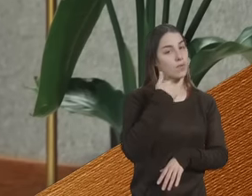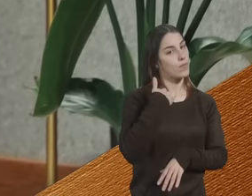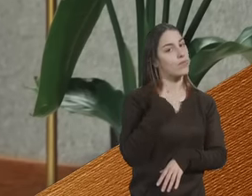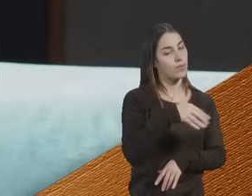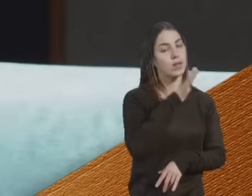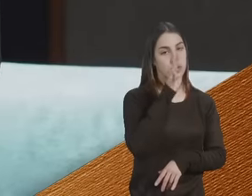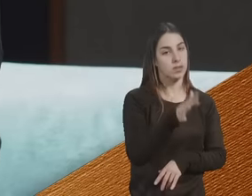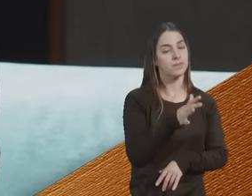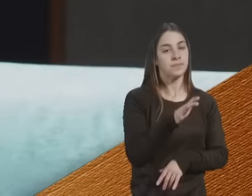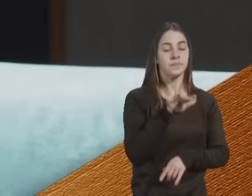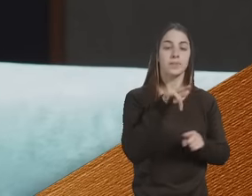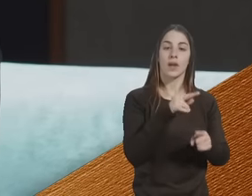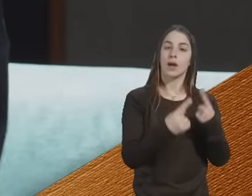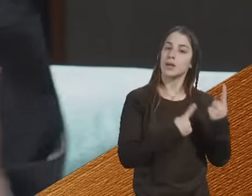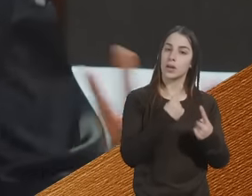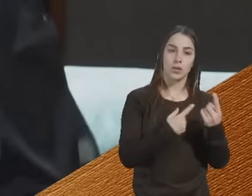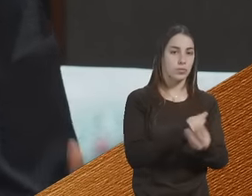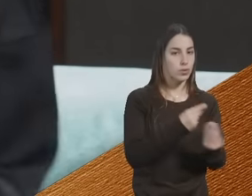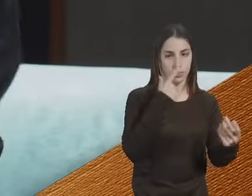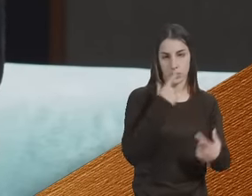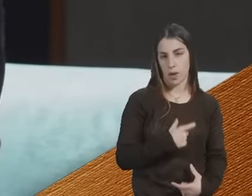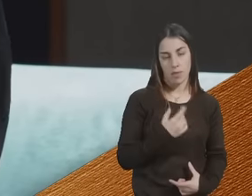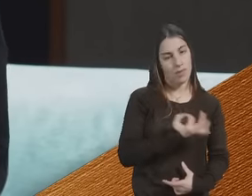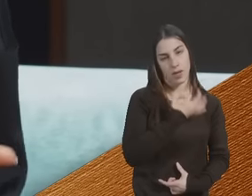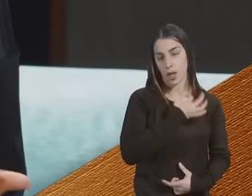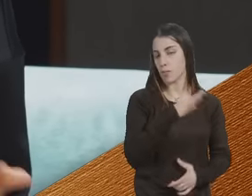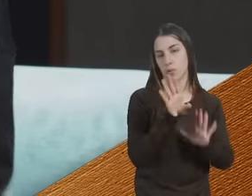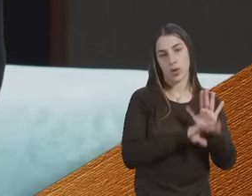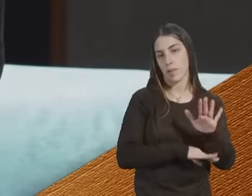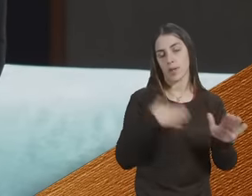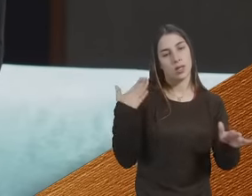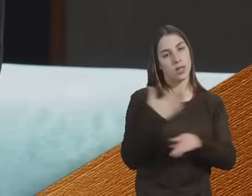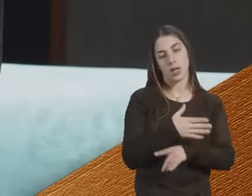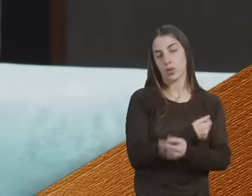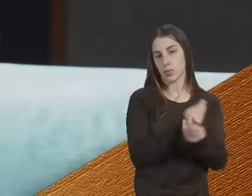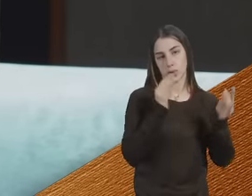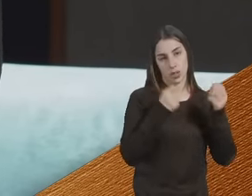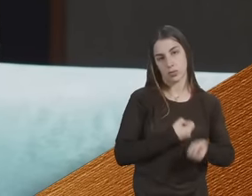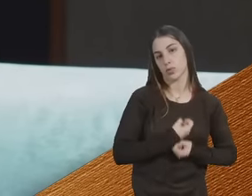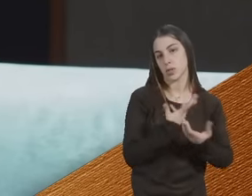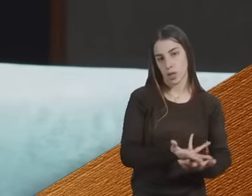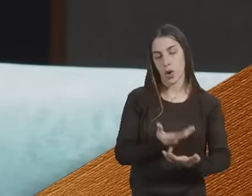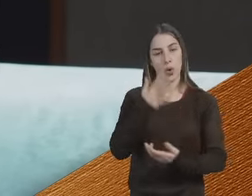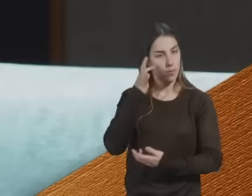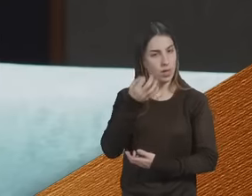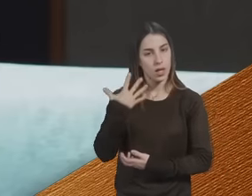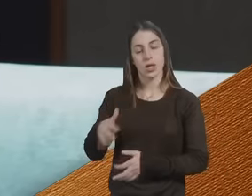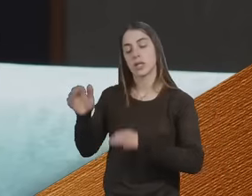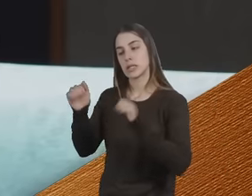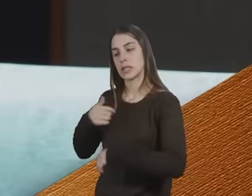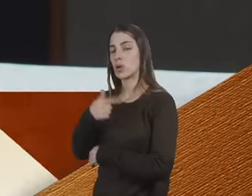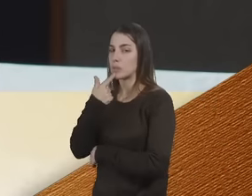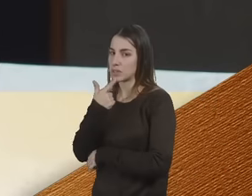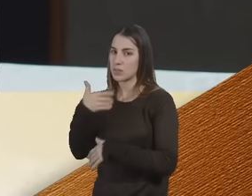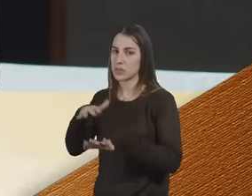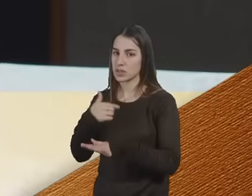que isto é algo demasiado pessoal para ser falado assim num programa em direto com tanta exposição, compreende-se? Claro, eu percebo, mas